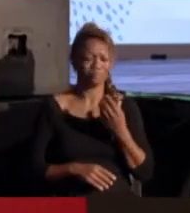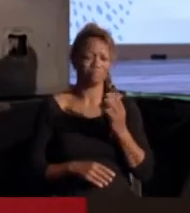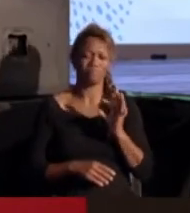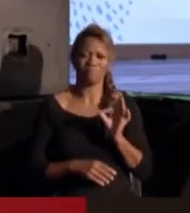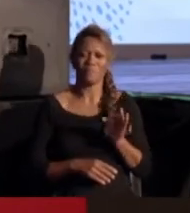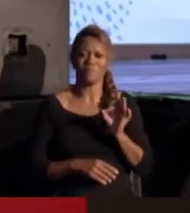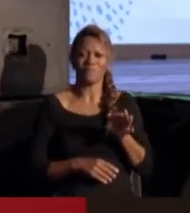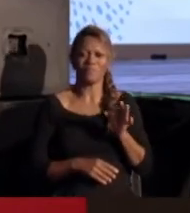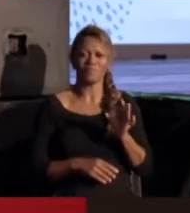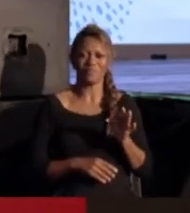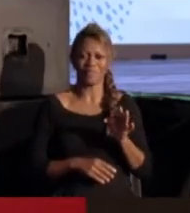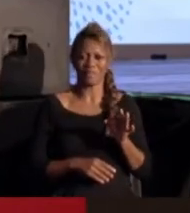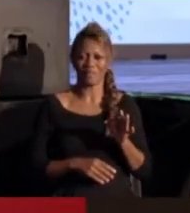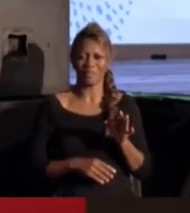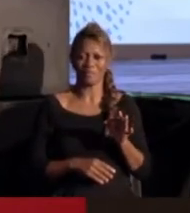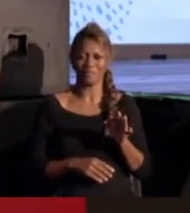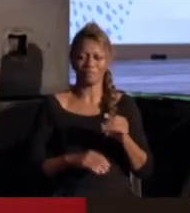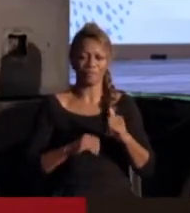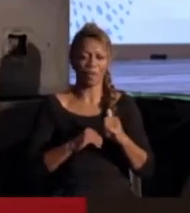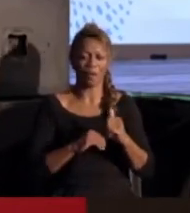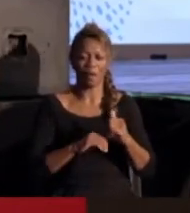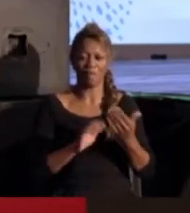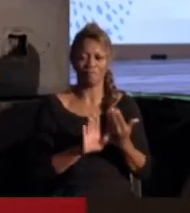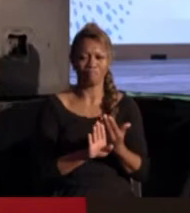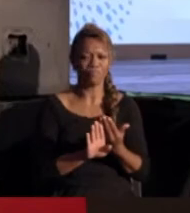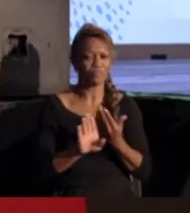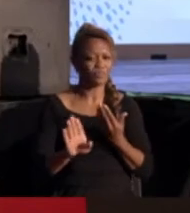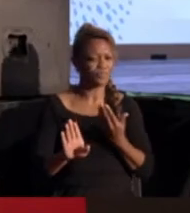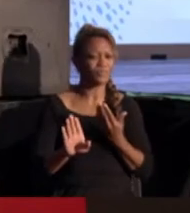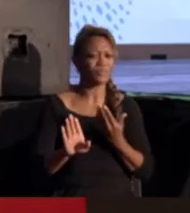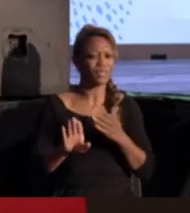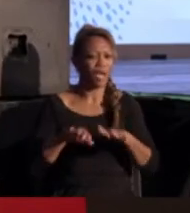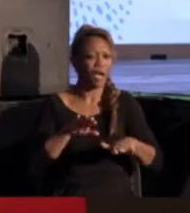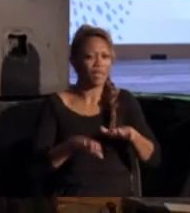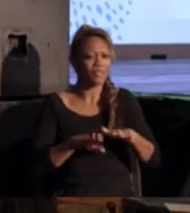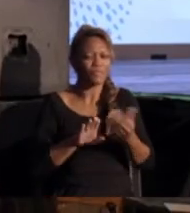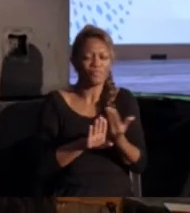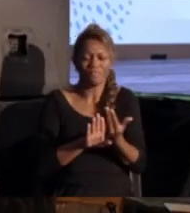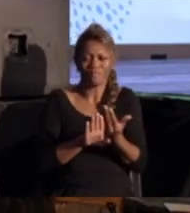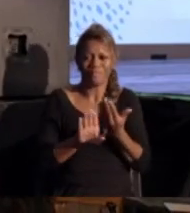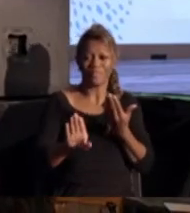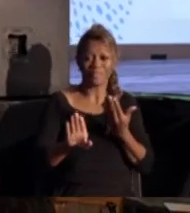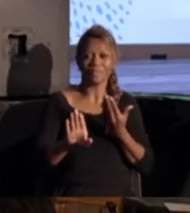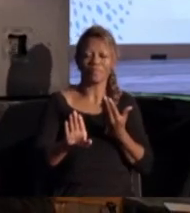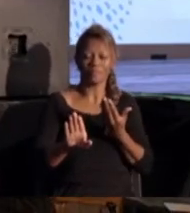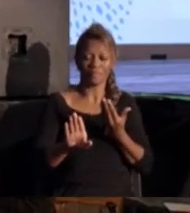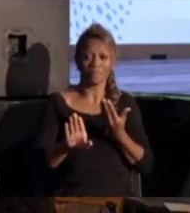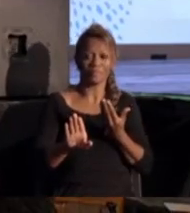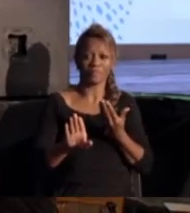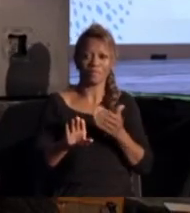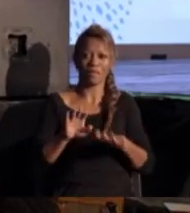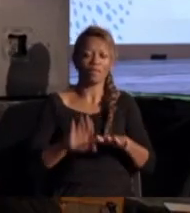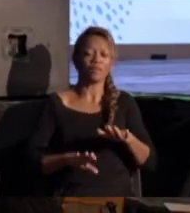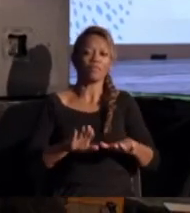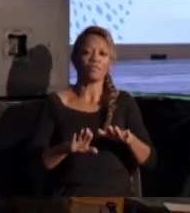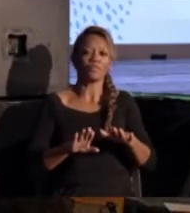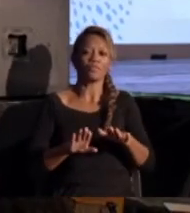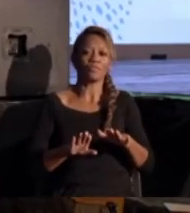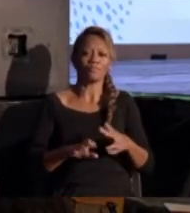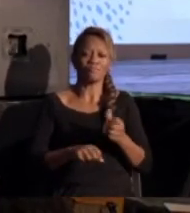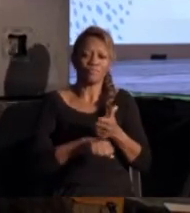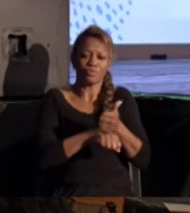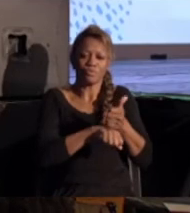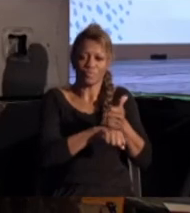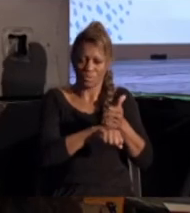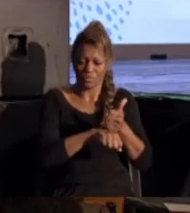dela ser afastada do mundo, dela se sentir afastada do mundo, né? E essa era uma posição de incômodo